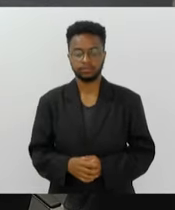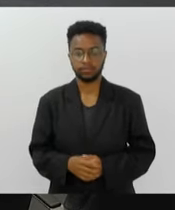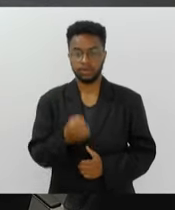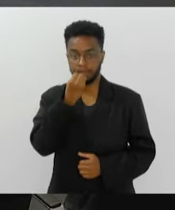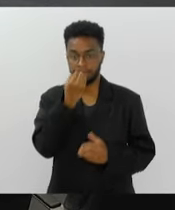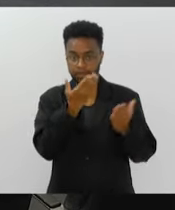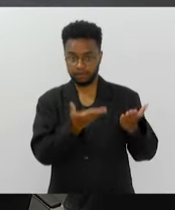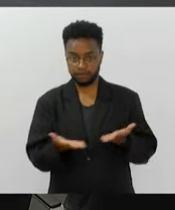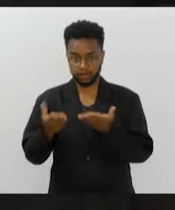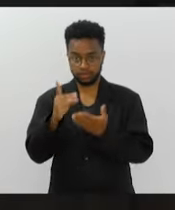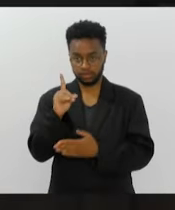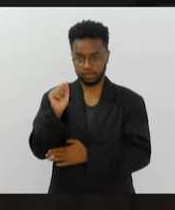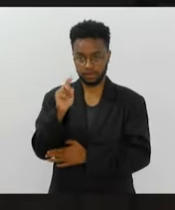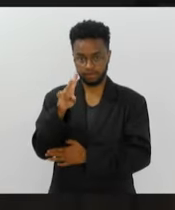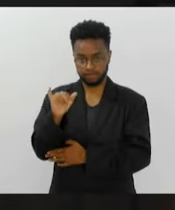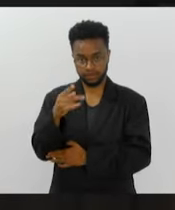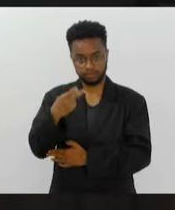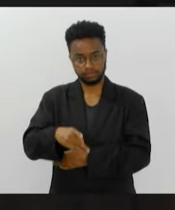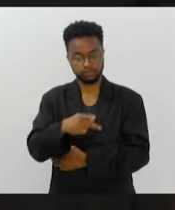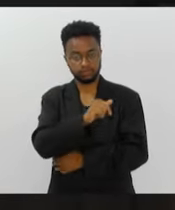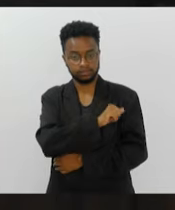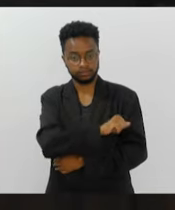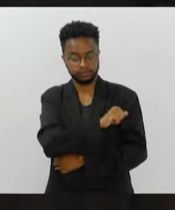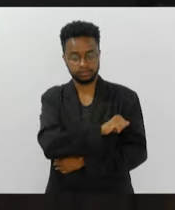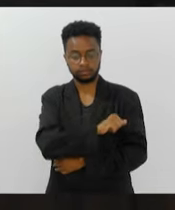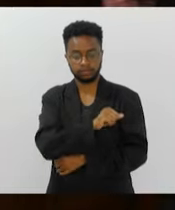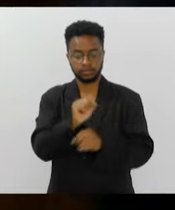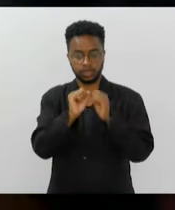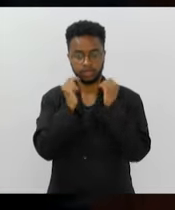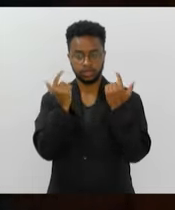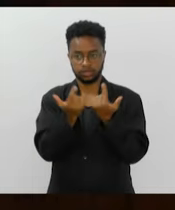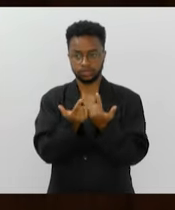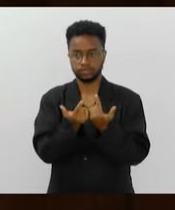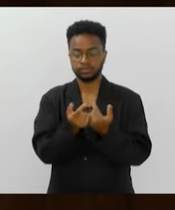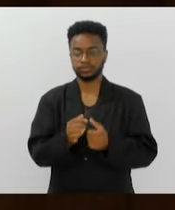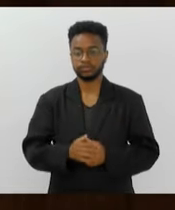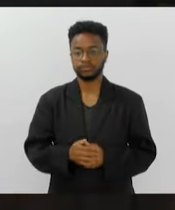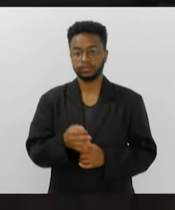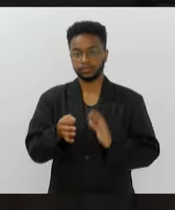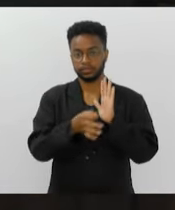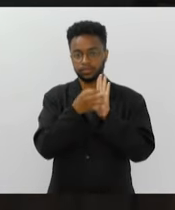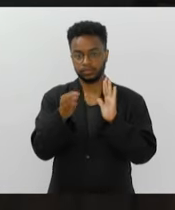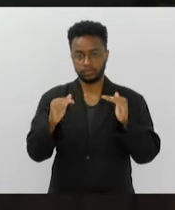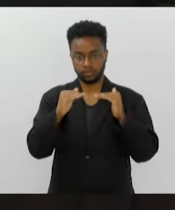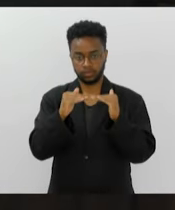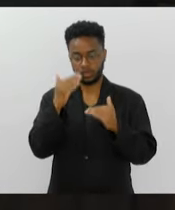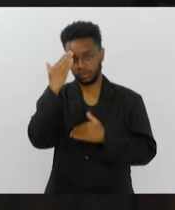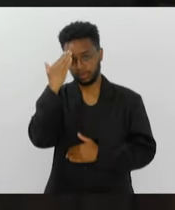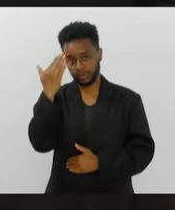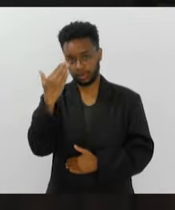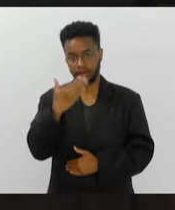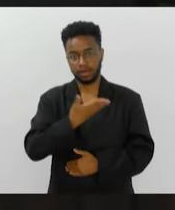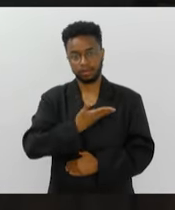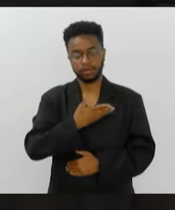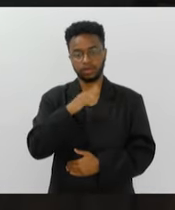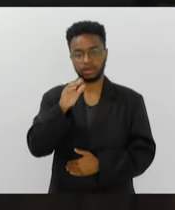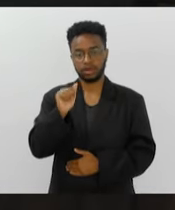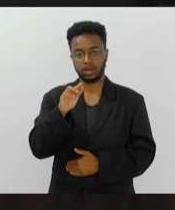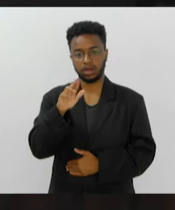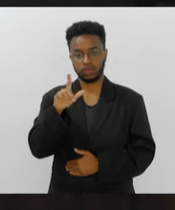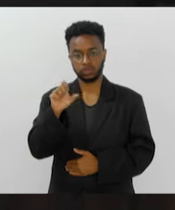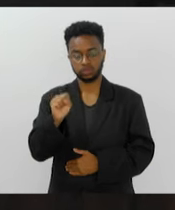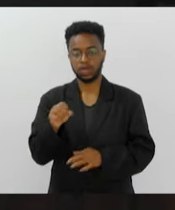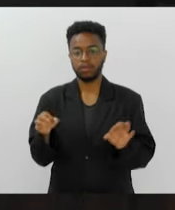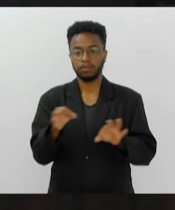bem-vindo à Assembleia Legislativa do Rio de Janeiro parecer favorável Presidente muit obrigado querido amigo Carl Macedo com os